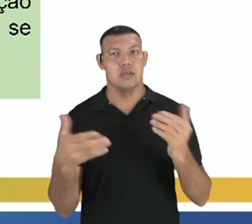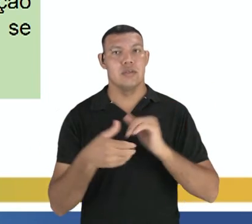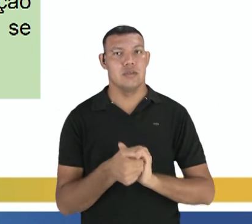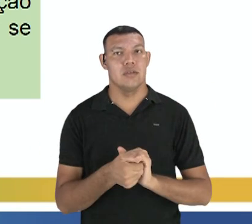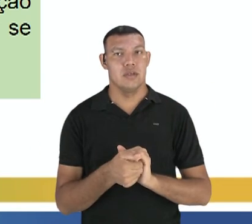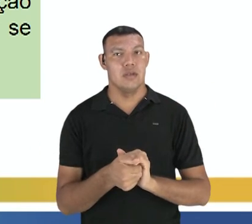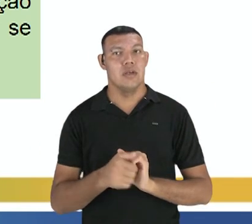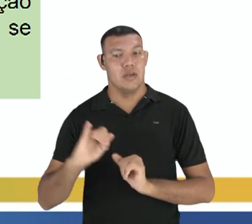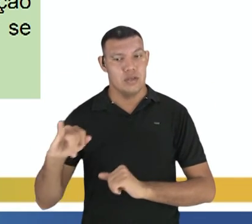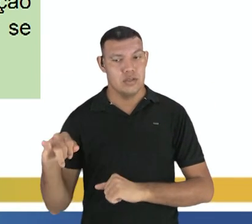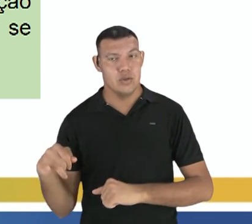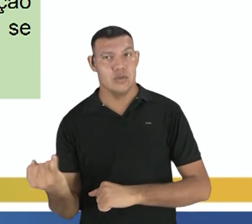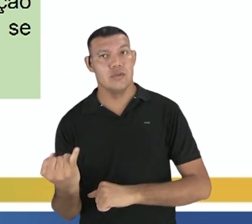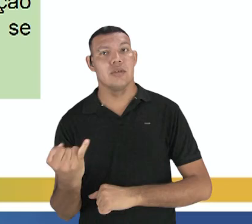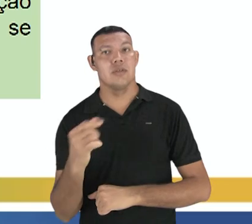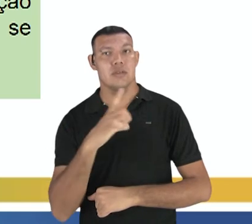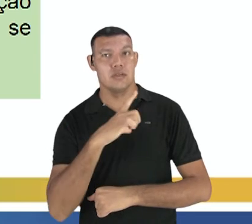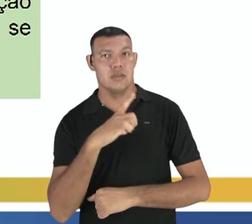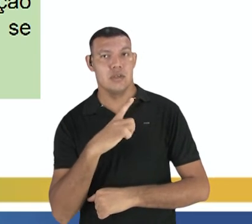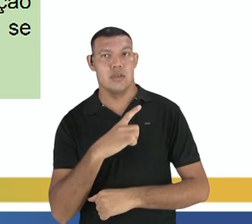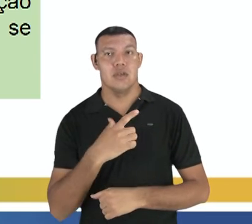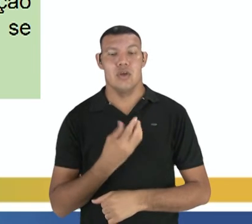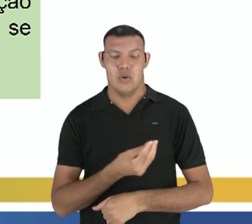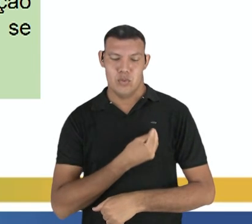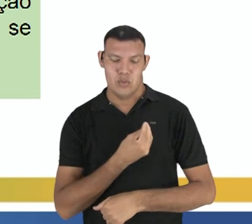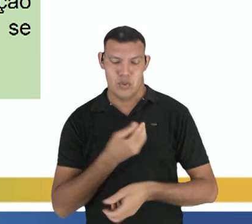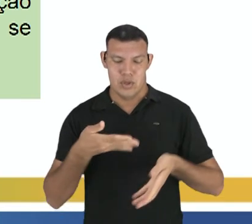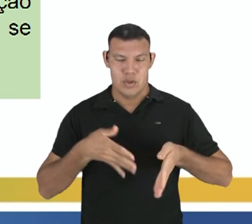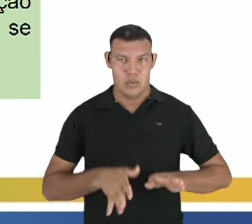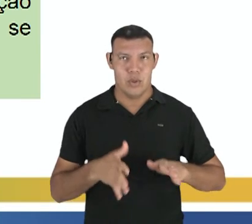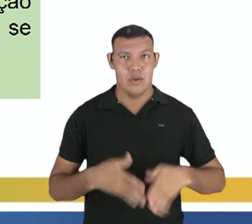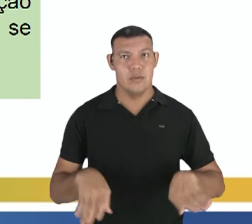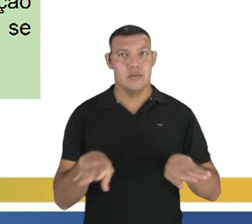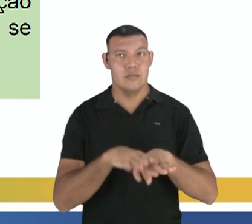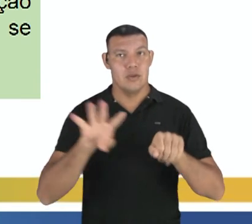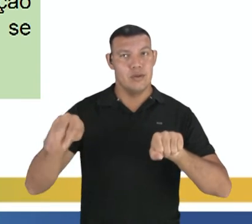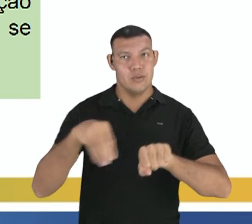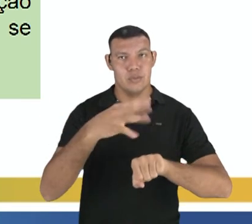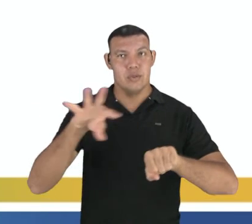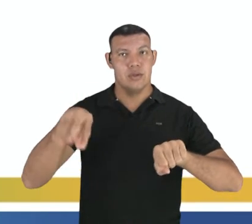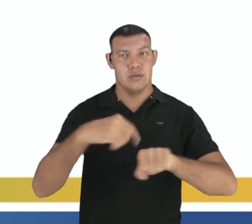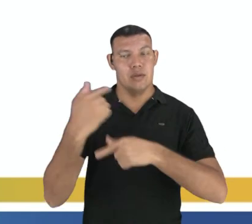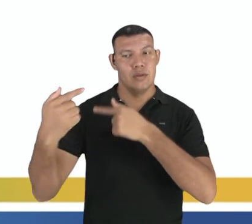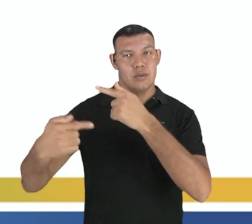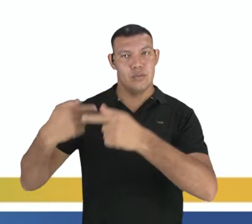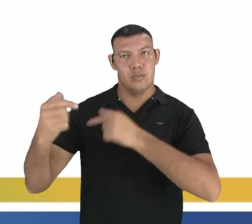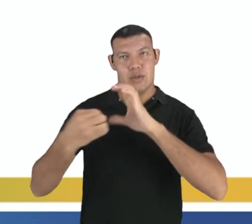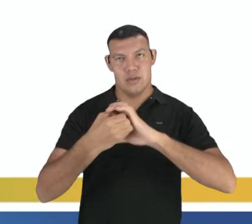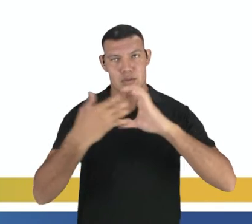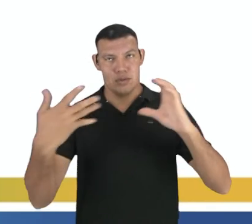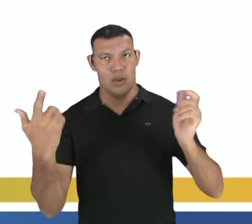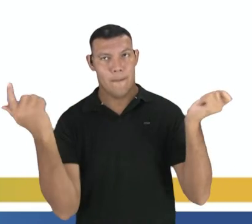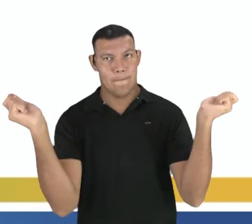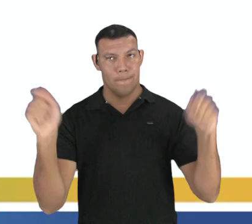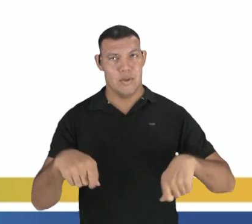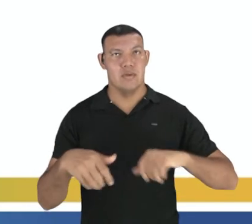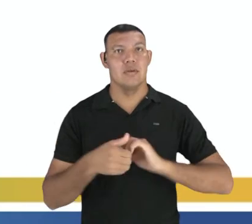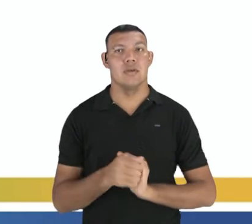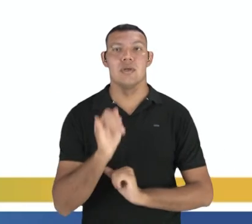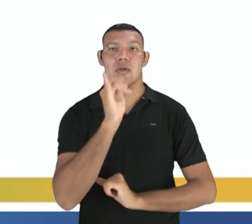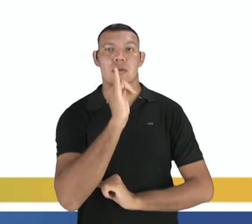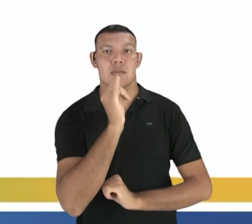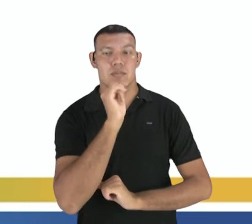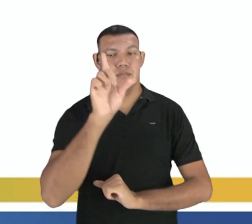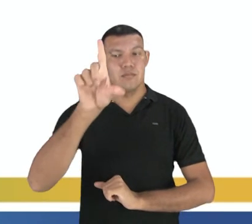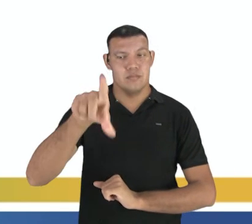mais chances de sobreviver, se reproduzir e transmitir suas características aos descendentes. Bom, um exemplo aqui